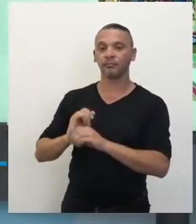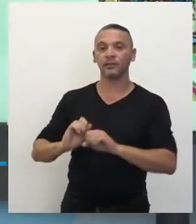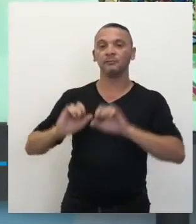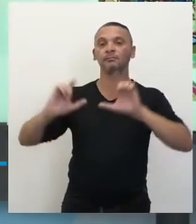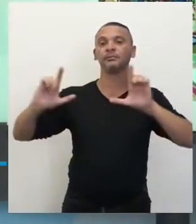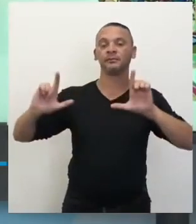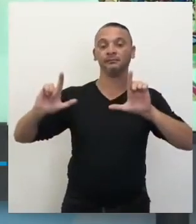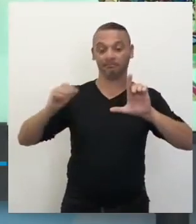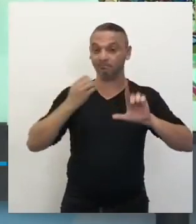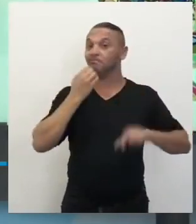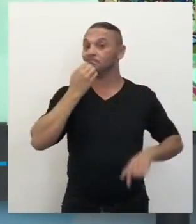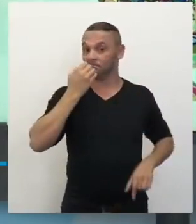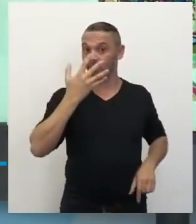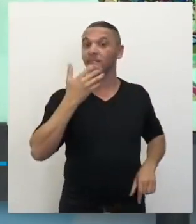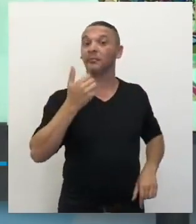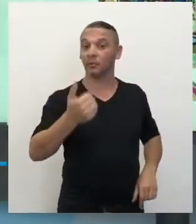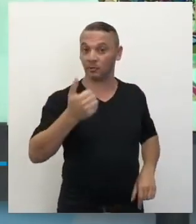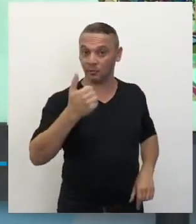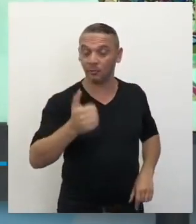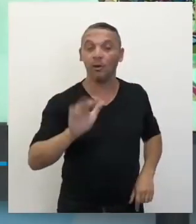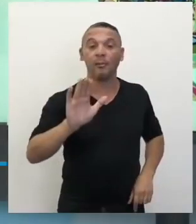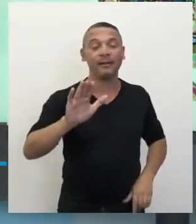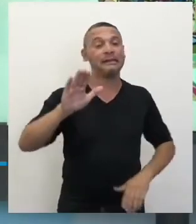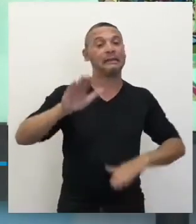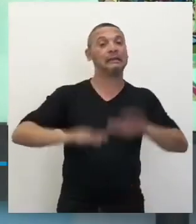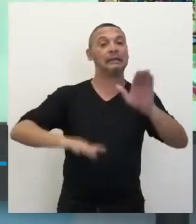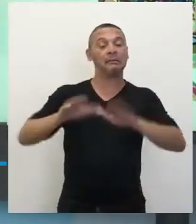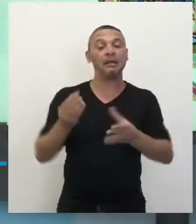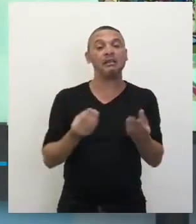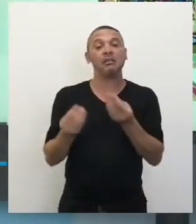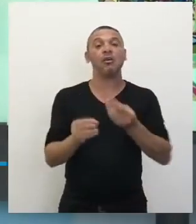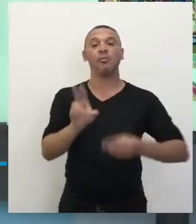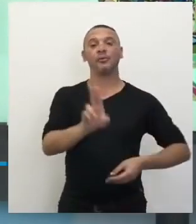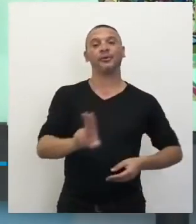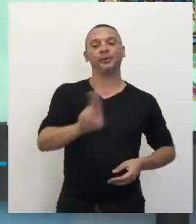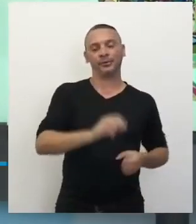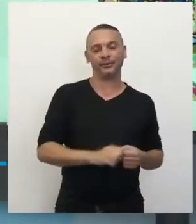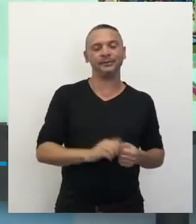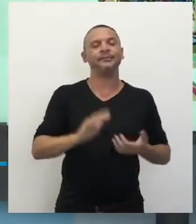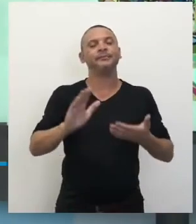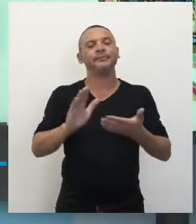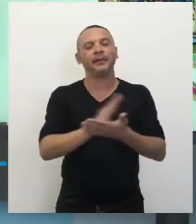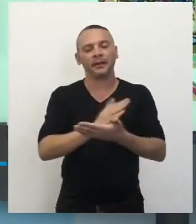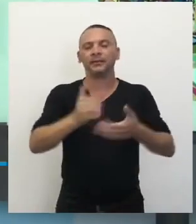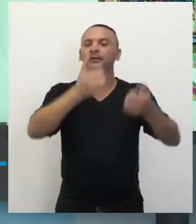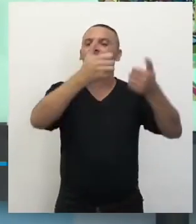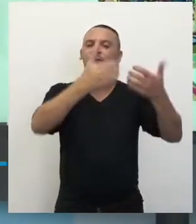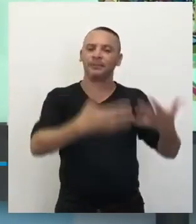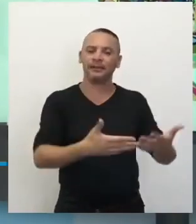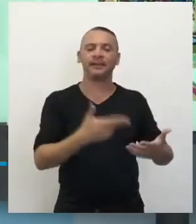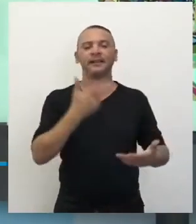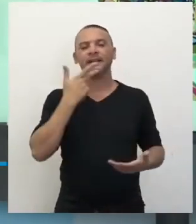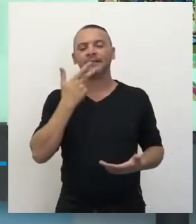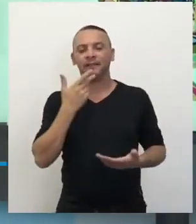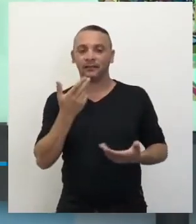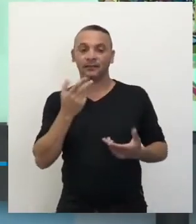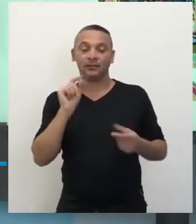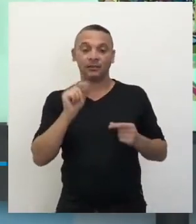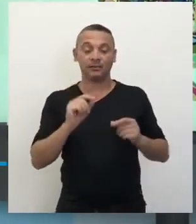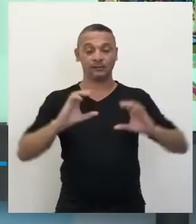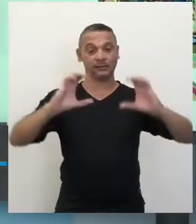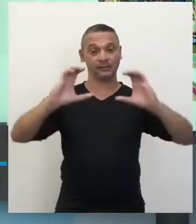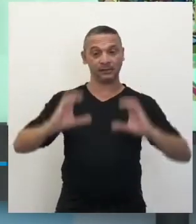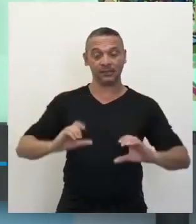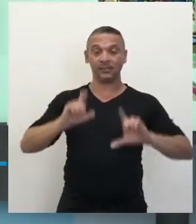é boa, mas tudo depende do uso que fazemos dela. Então, alguns comentaram aí. E já que estamos falando sobre a questão da